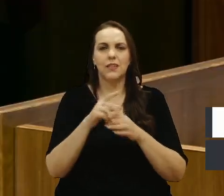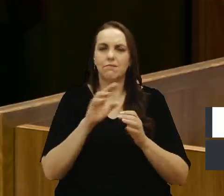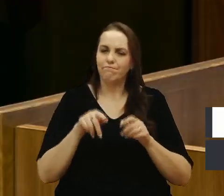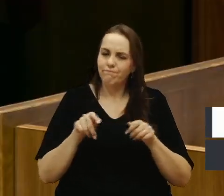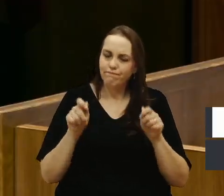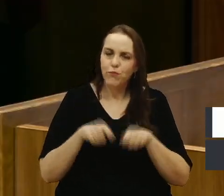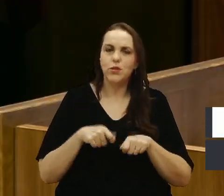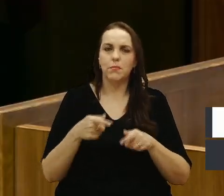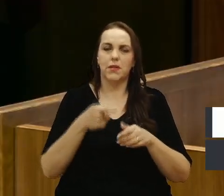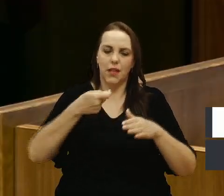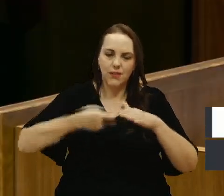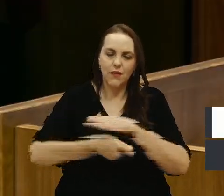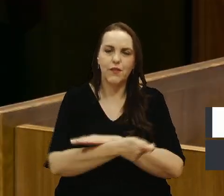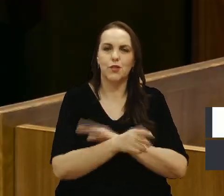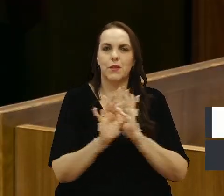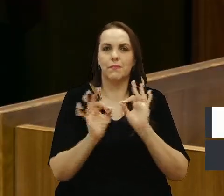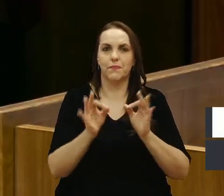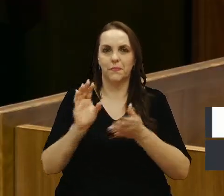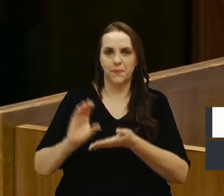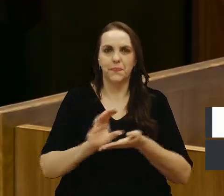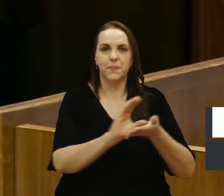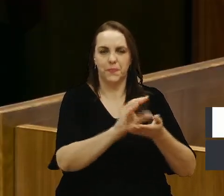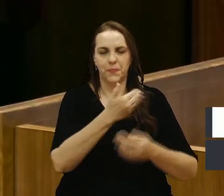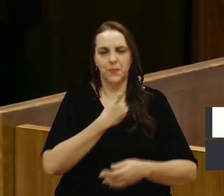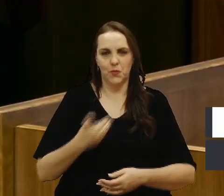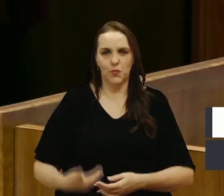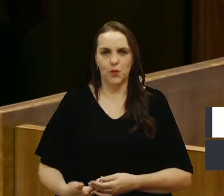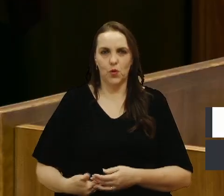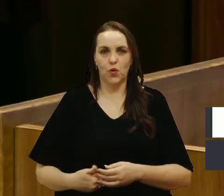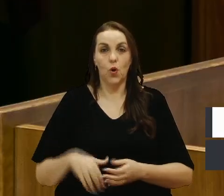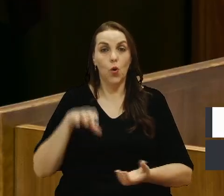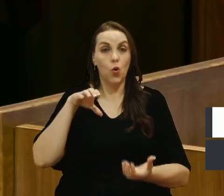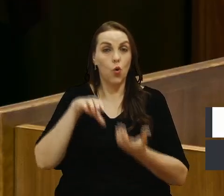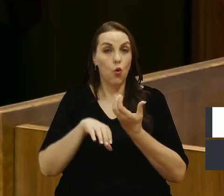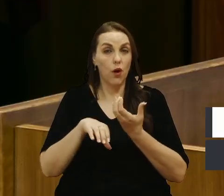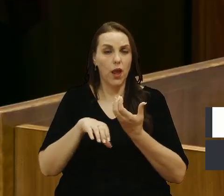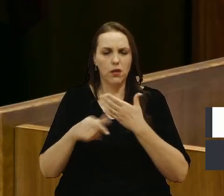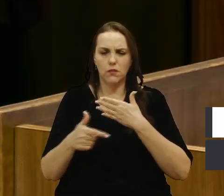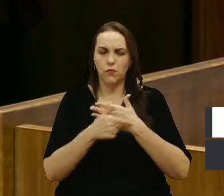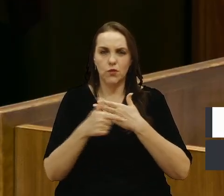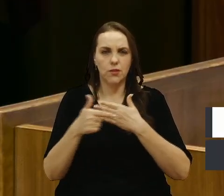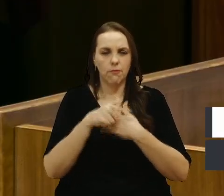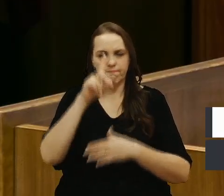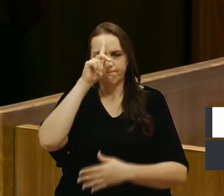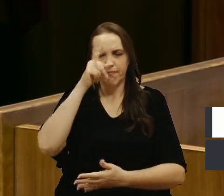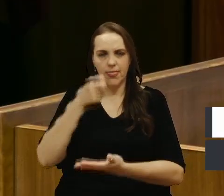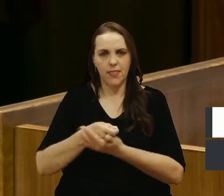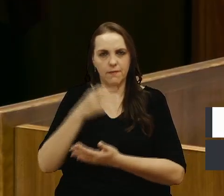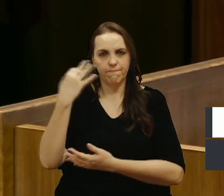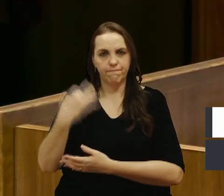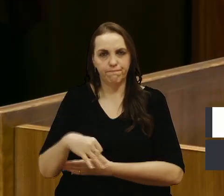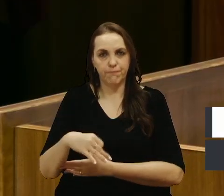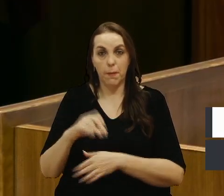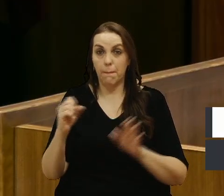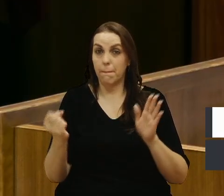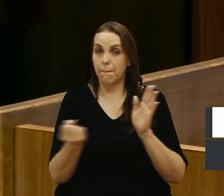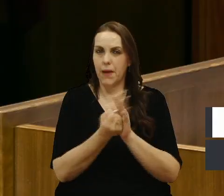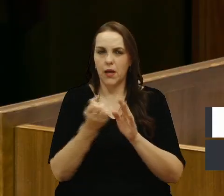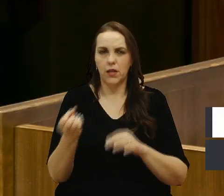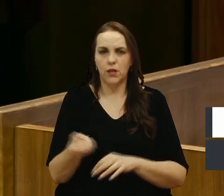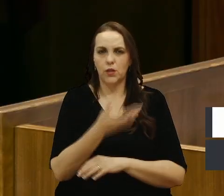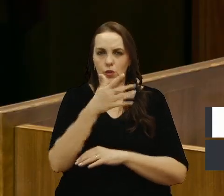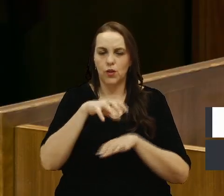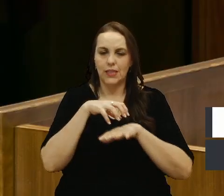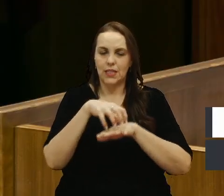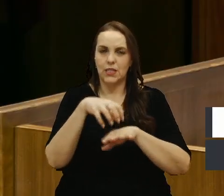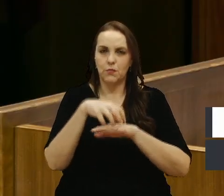aplicação dos recursos públicos. E nesse cenário, o papel do Congresso Nacional é decisivo. O novo marco do transporte público coletivo urbano, aprovado